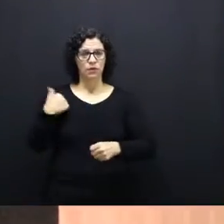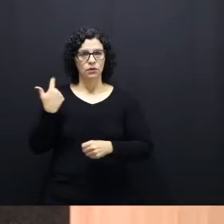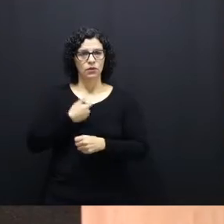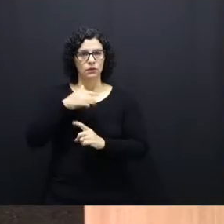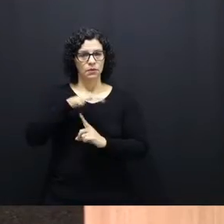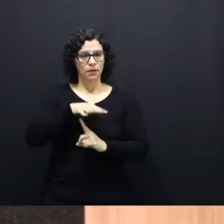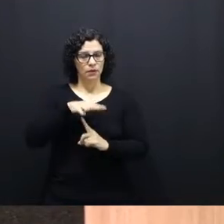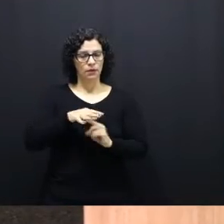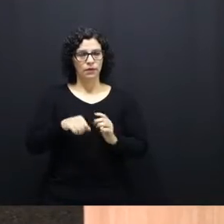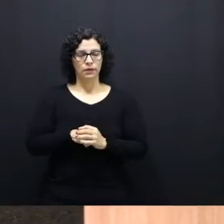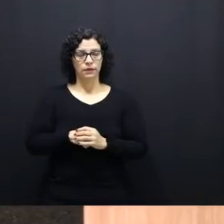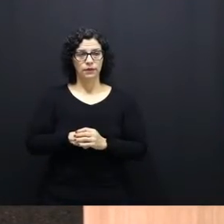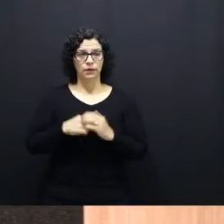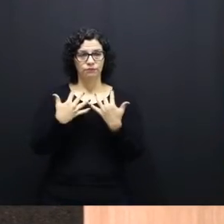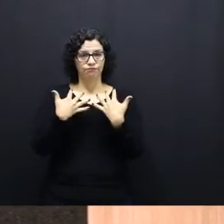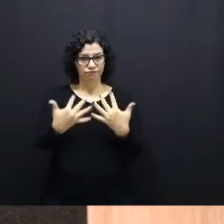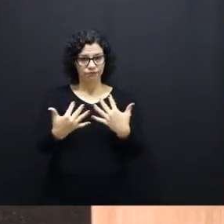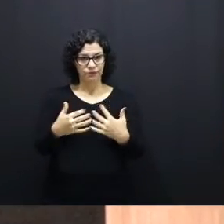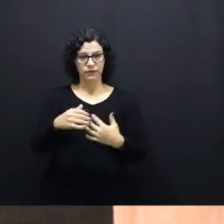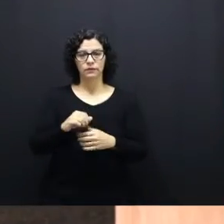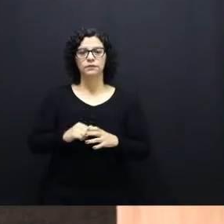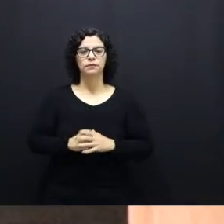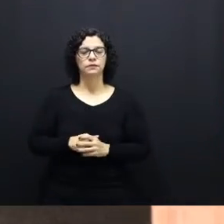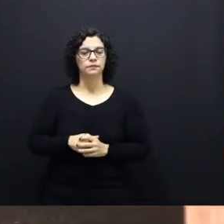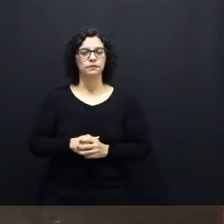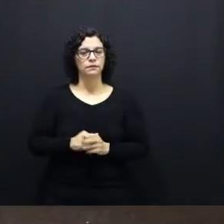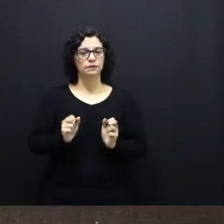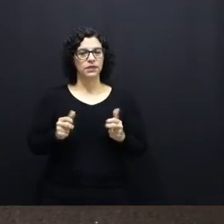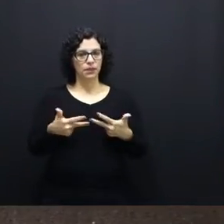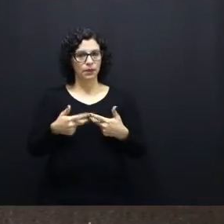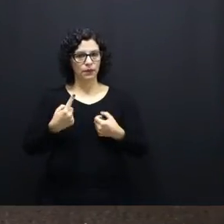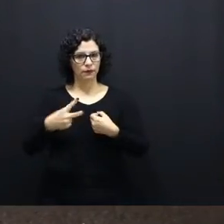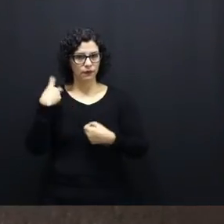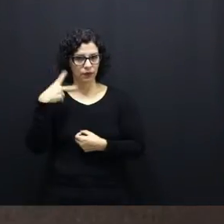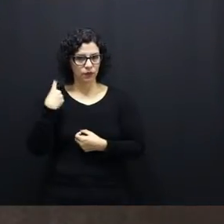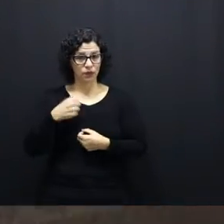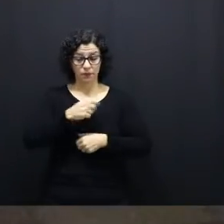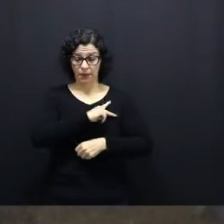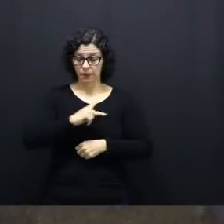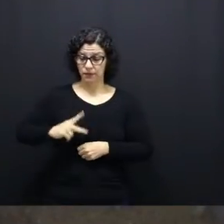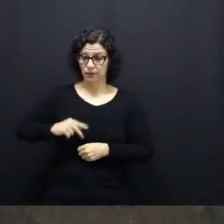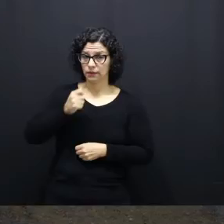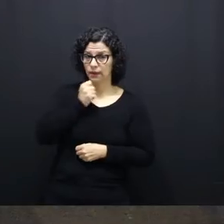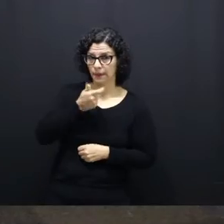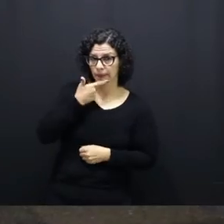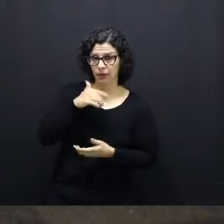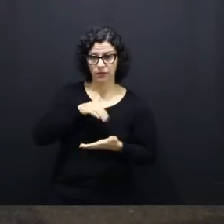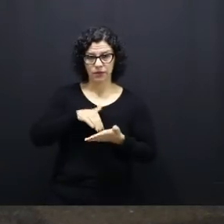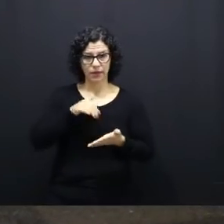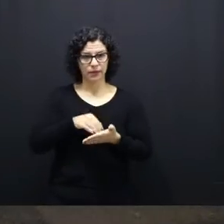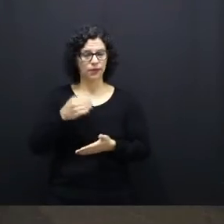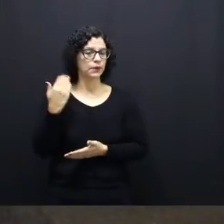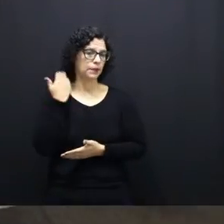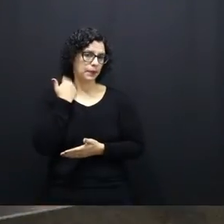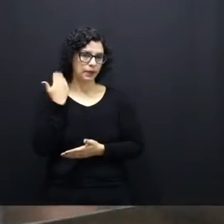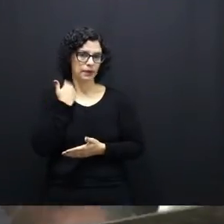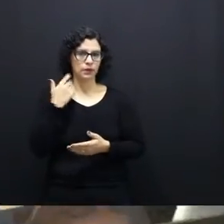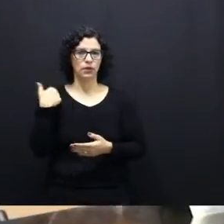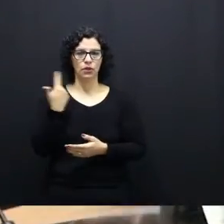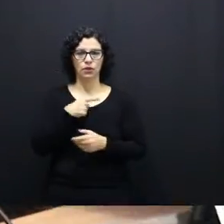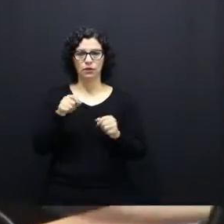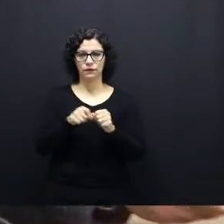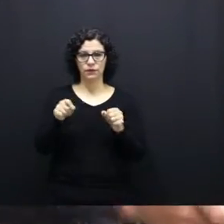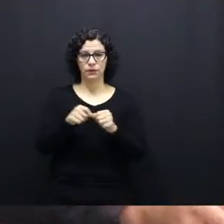Pinhais estado do Paraná no plenário os seus mundos a lata presidida pelo vereador Abílio Alves secretariada pelo vereador Bira do banco